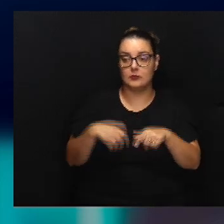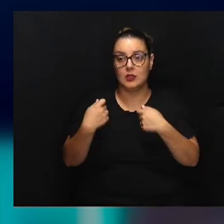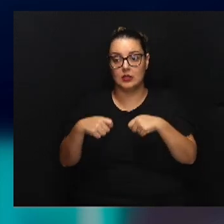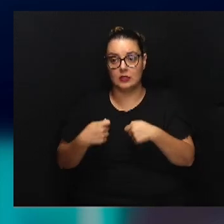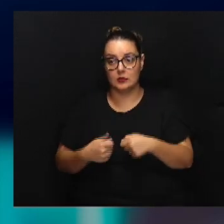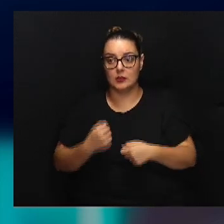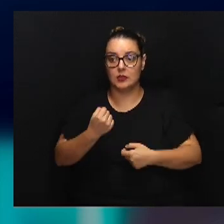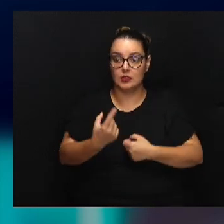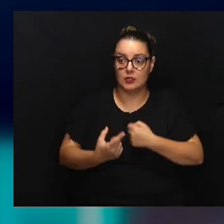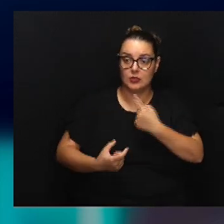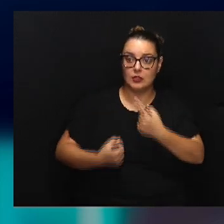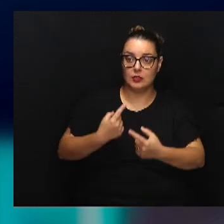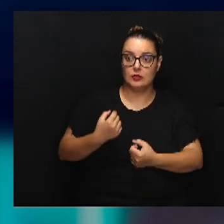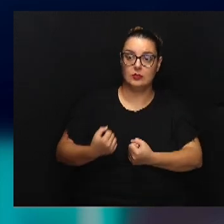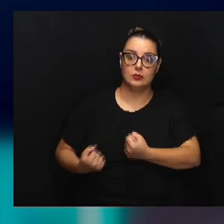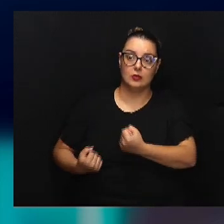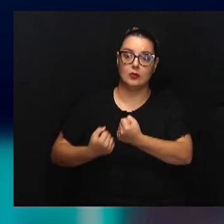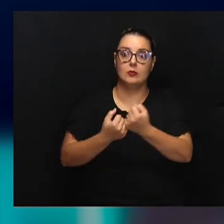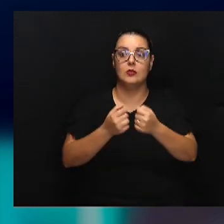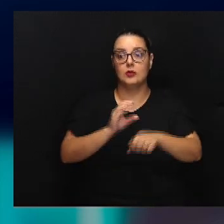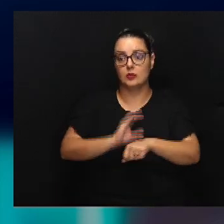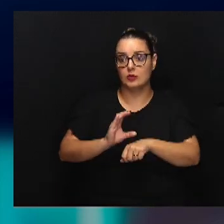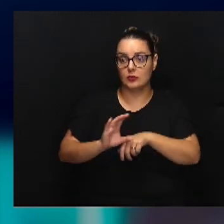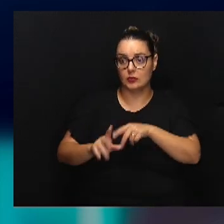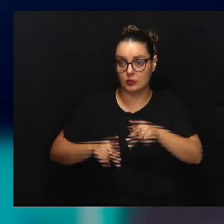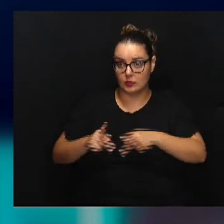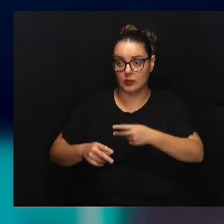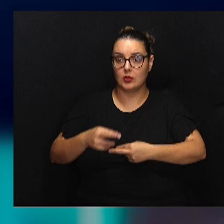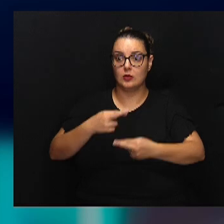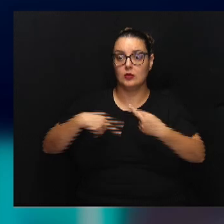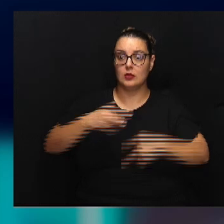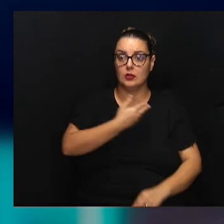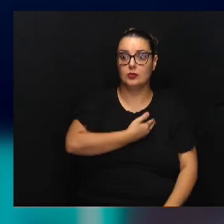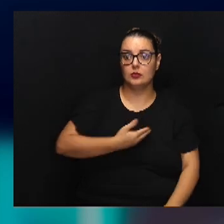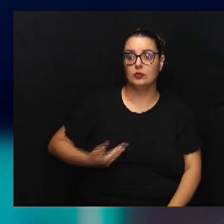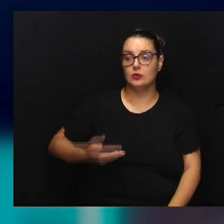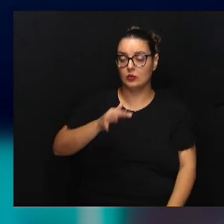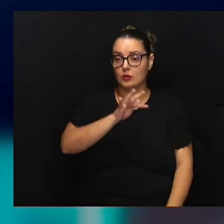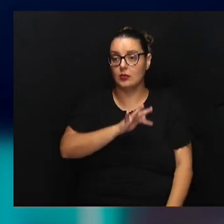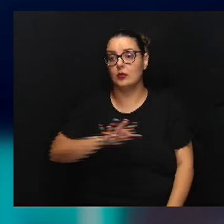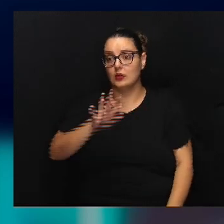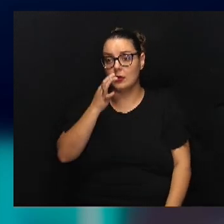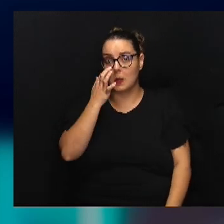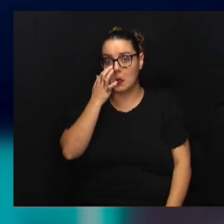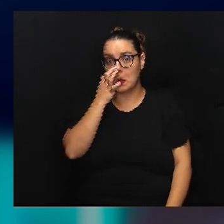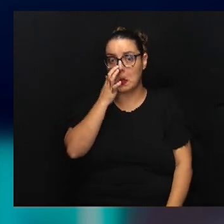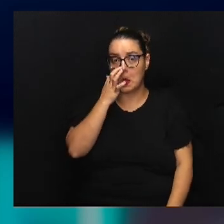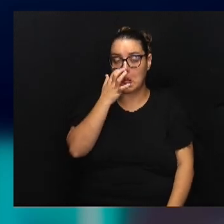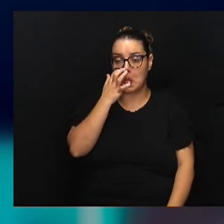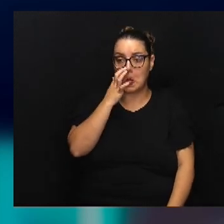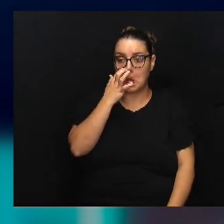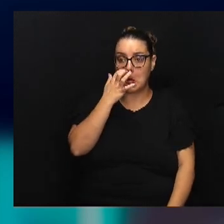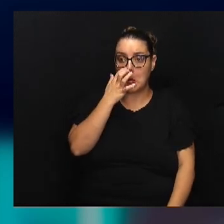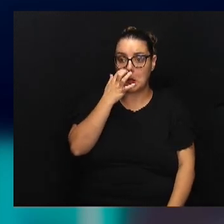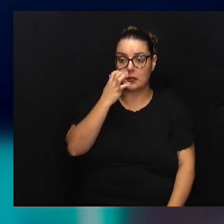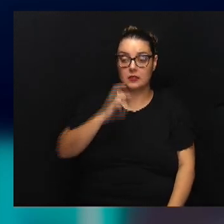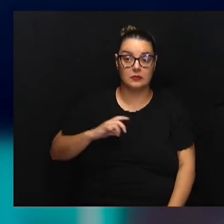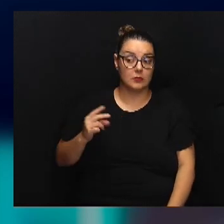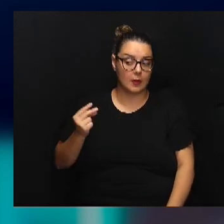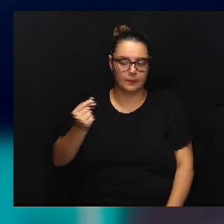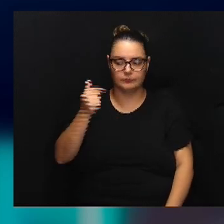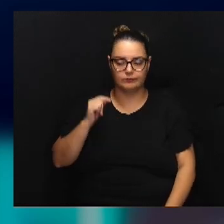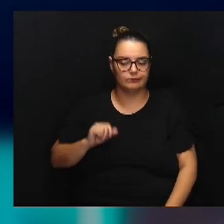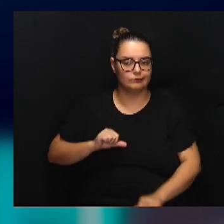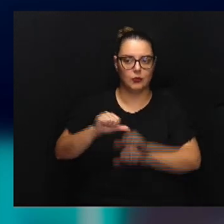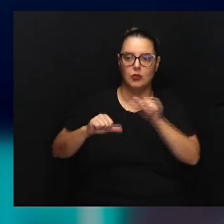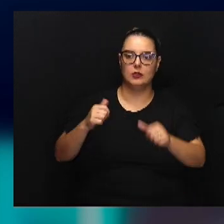algum tipo de apoio aos cursinhos populares por parte do governo federal. E teve um momento chave para isso, foi quando